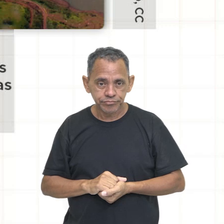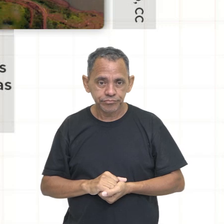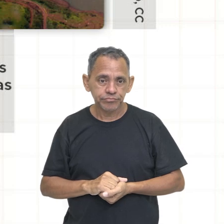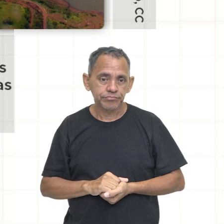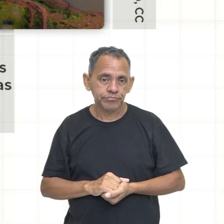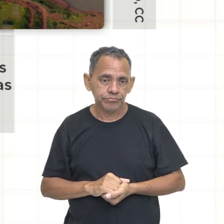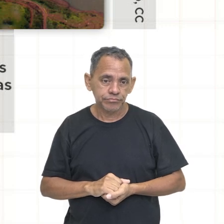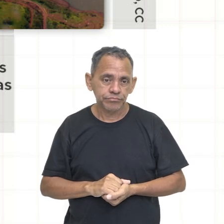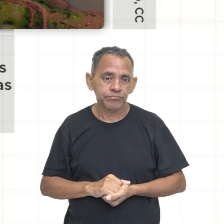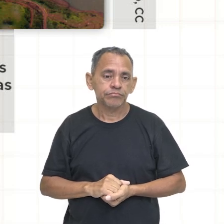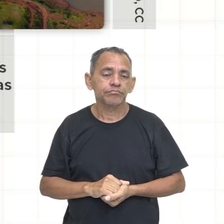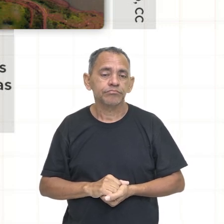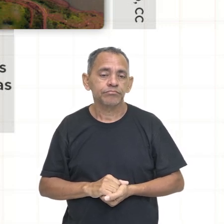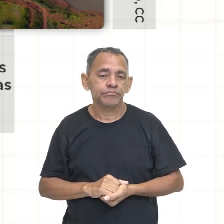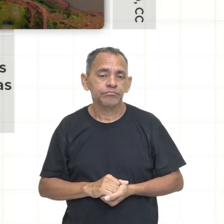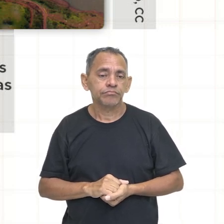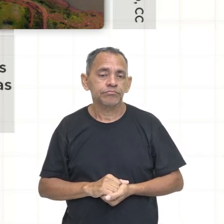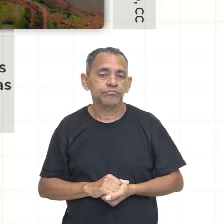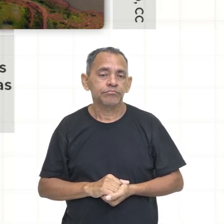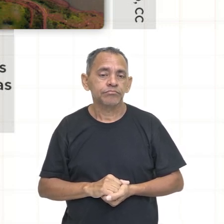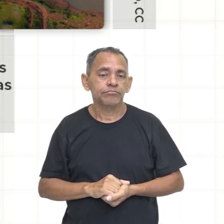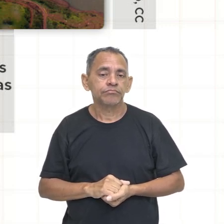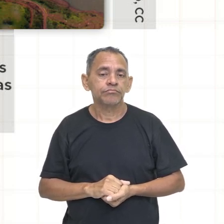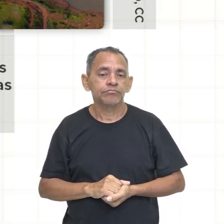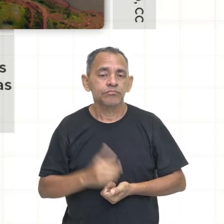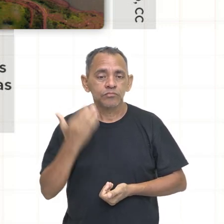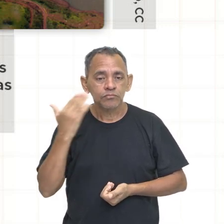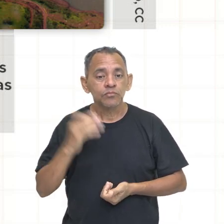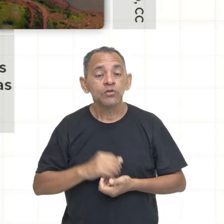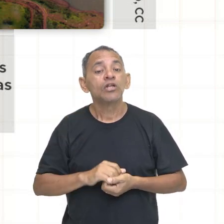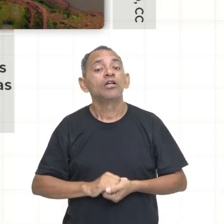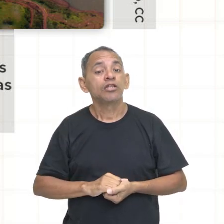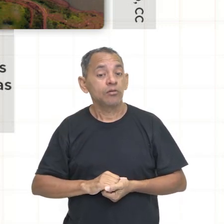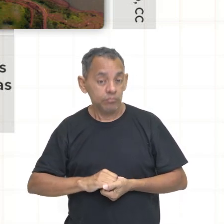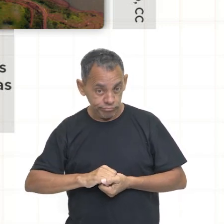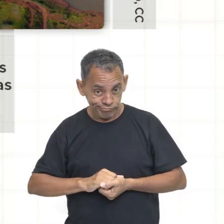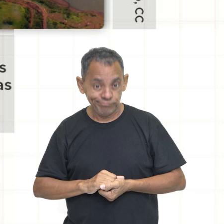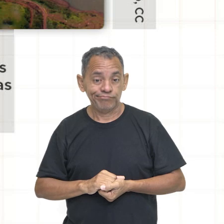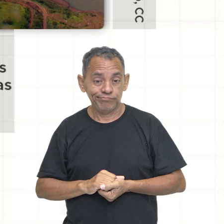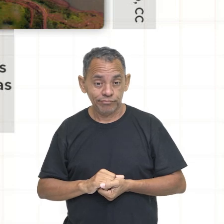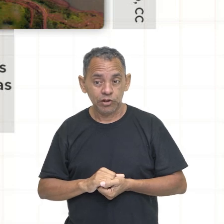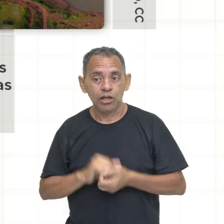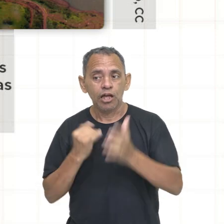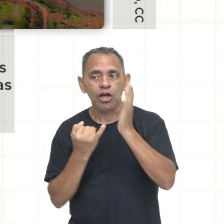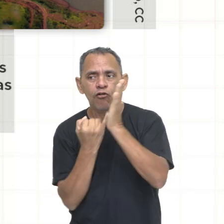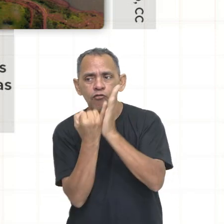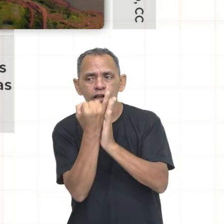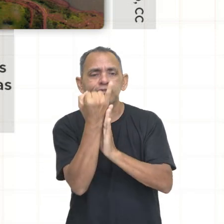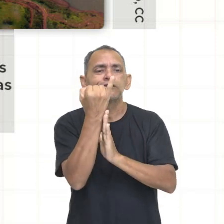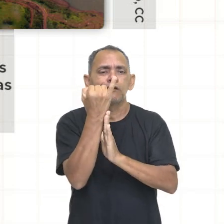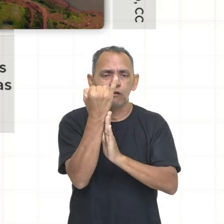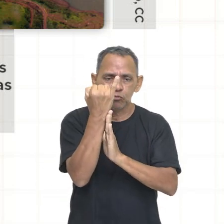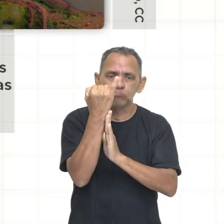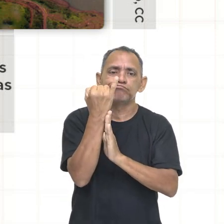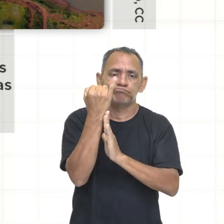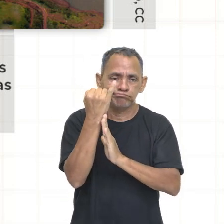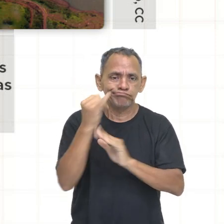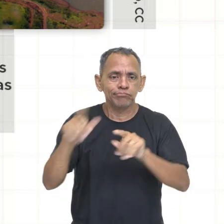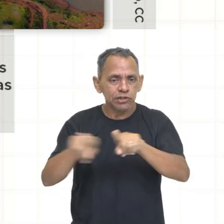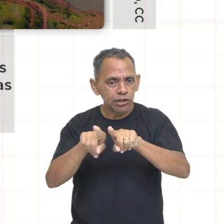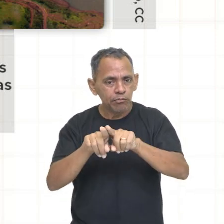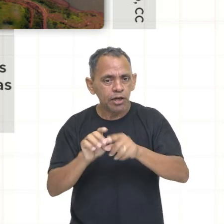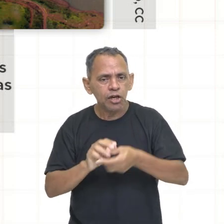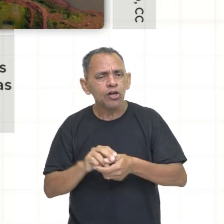setor industrial e também altas taxas de inflação. Observem que ele está